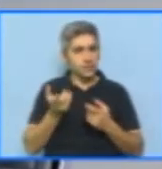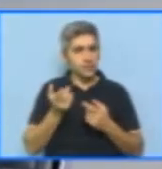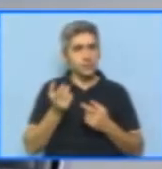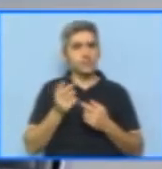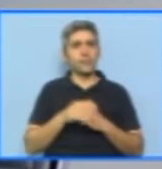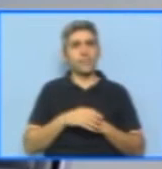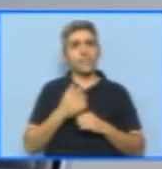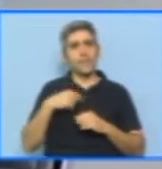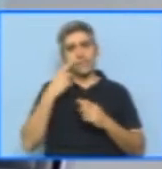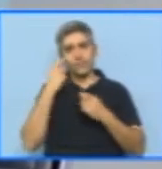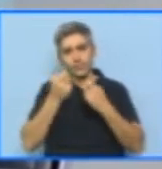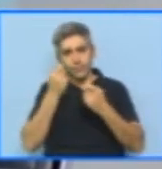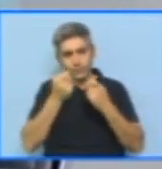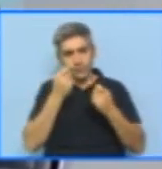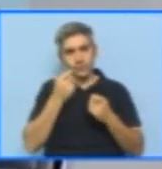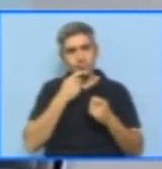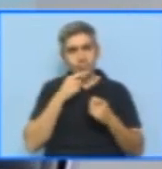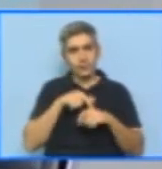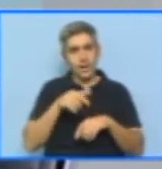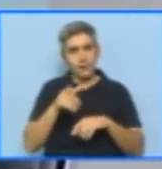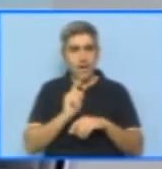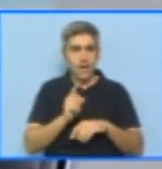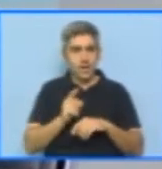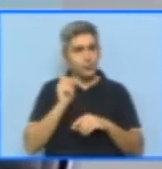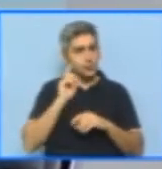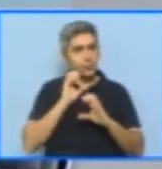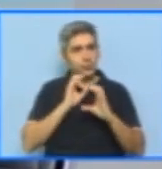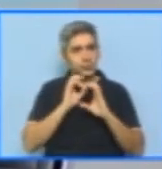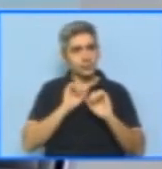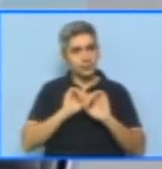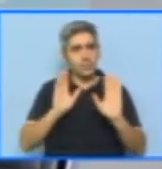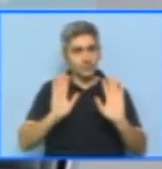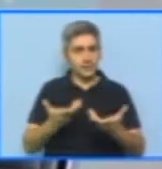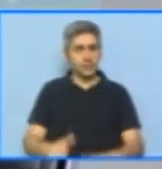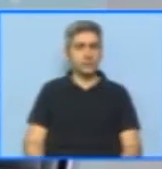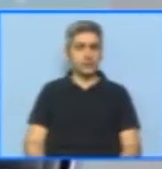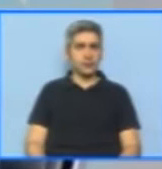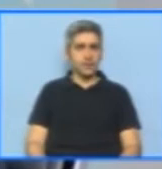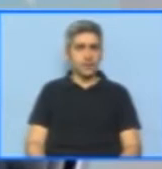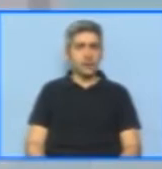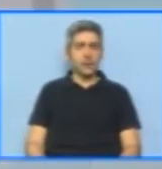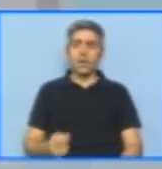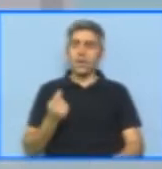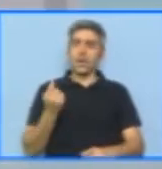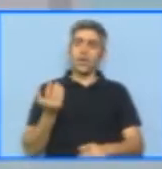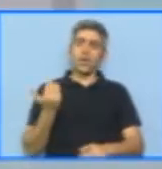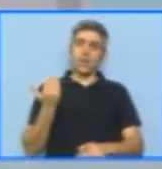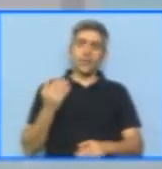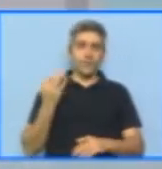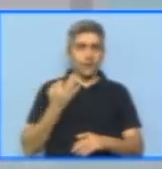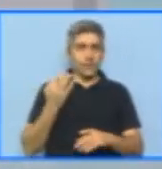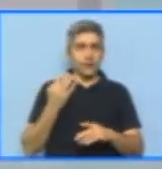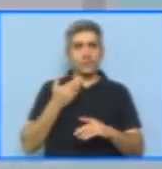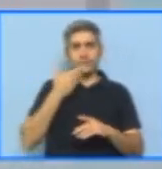nós, claro, vamos à procura dele, por percebermos que é um momento de comunicação que tem de acontecer. Muito recente ainda foi a